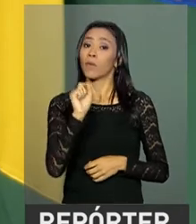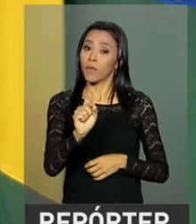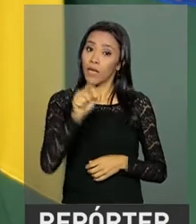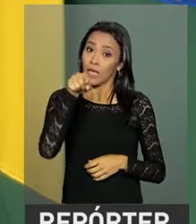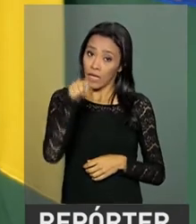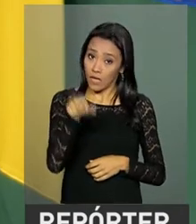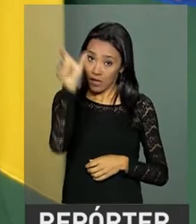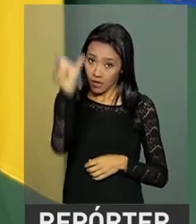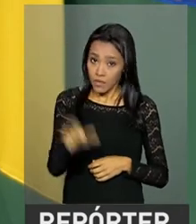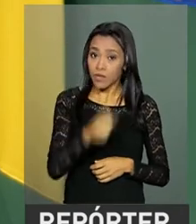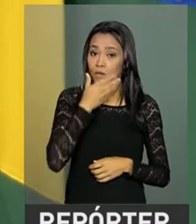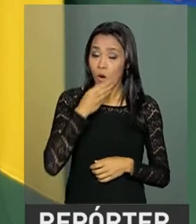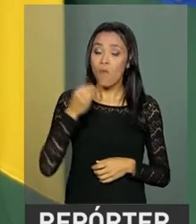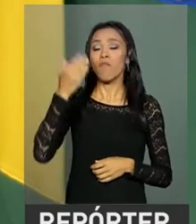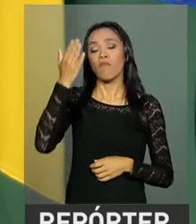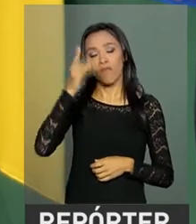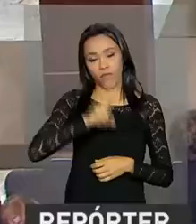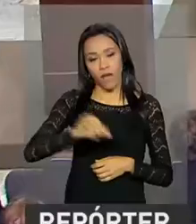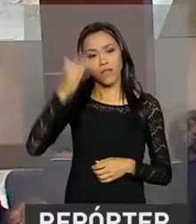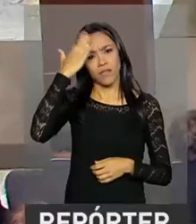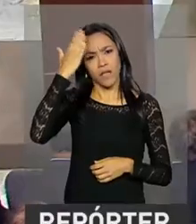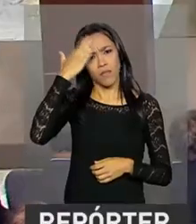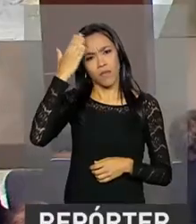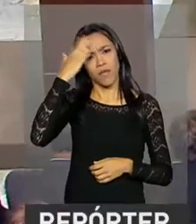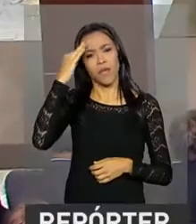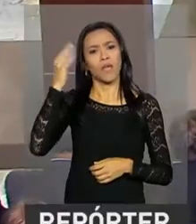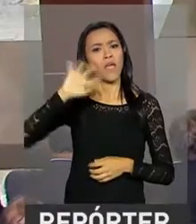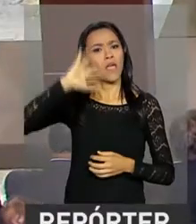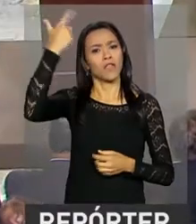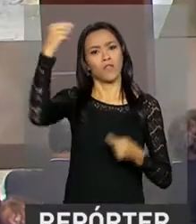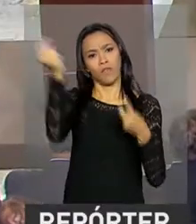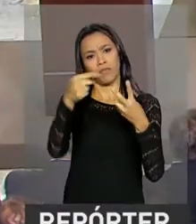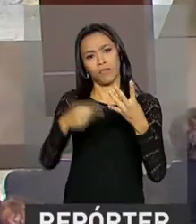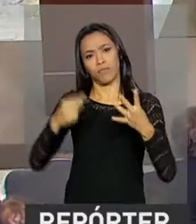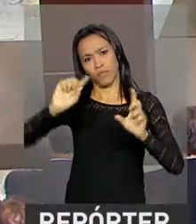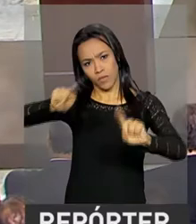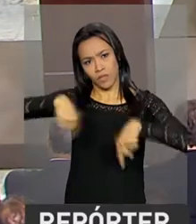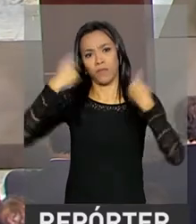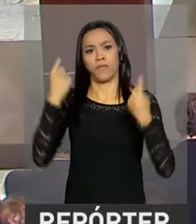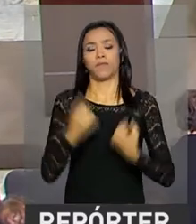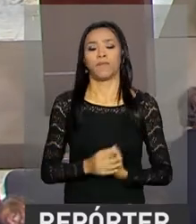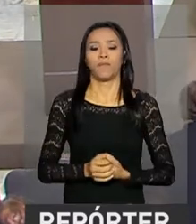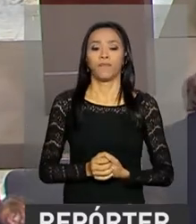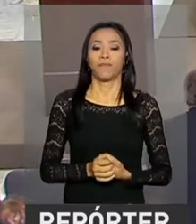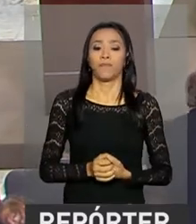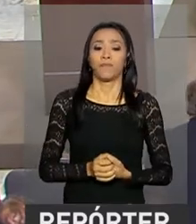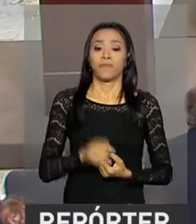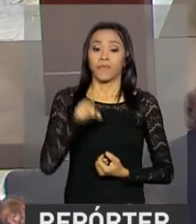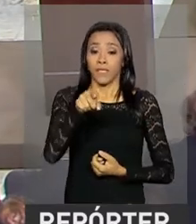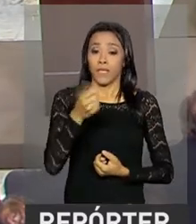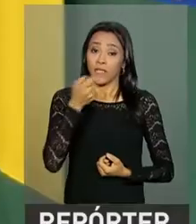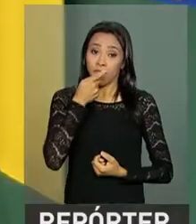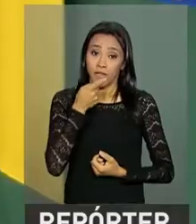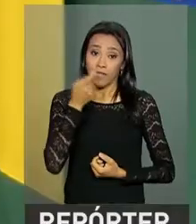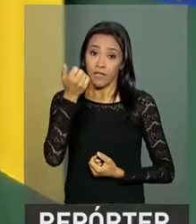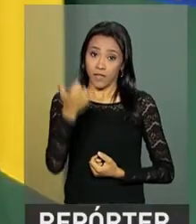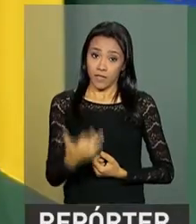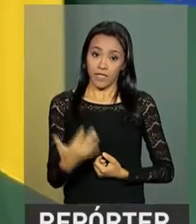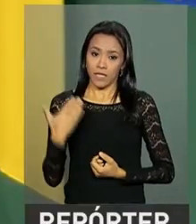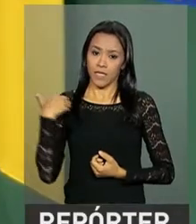saber enfrentar os desafios da pasta eles têm uma trajetória área que o habita